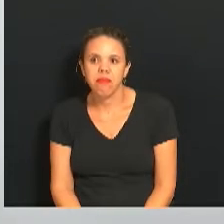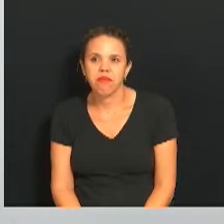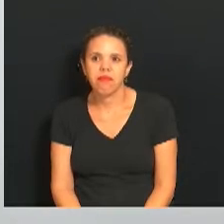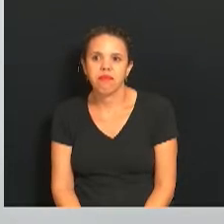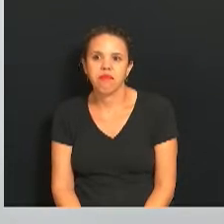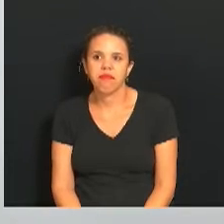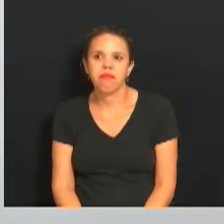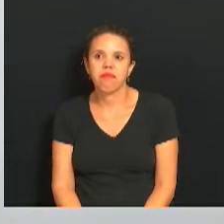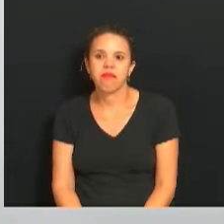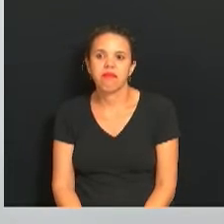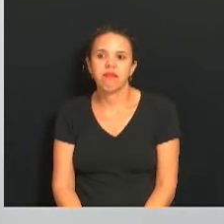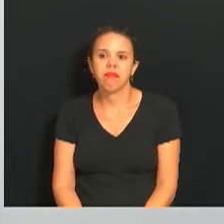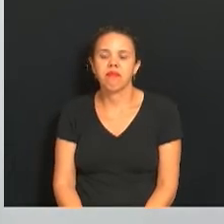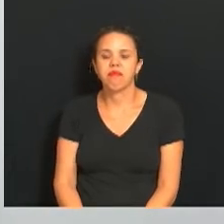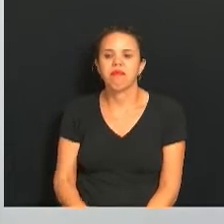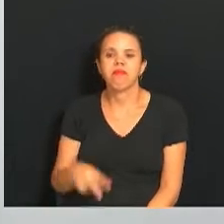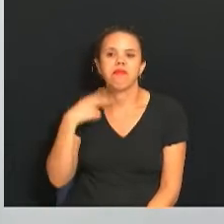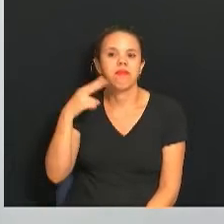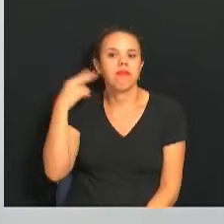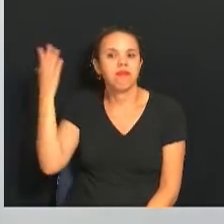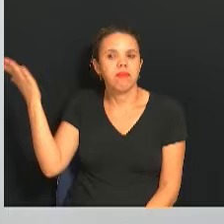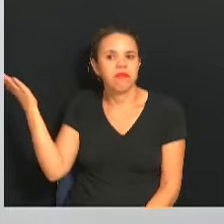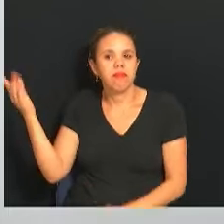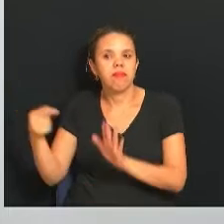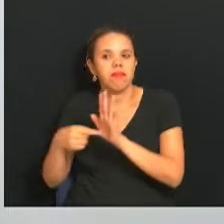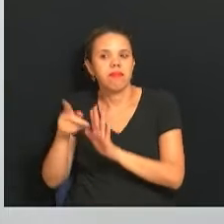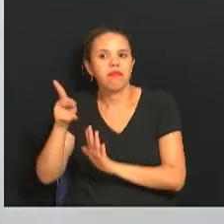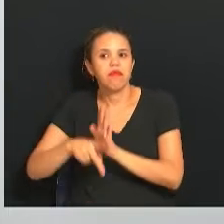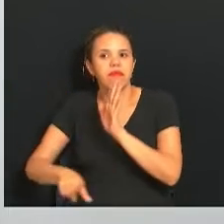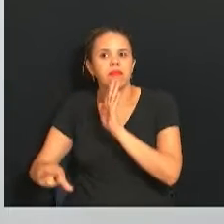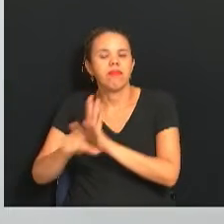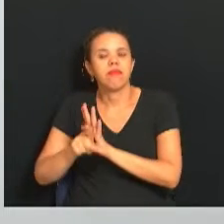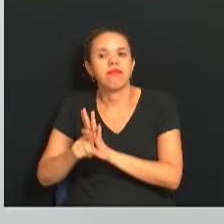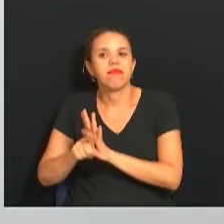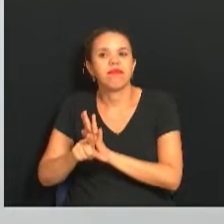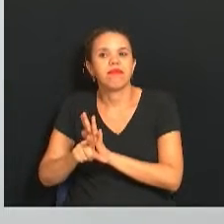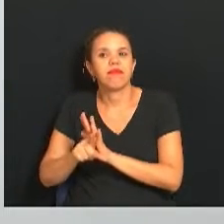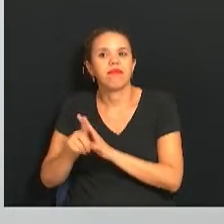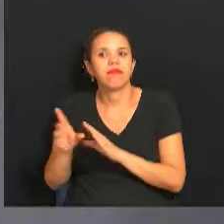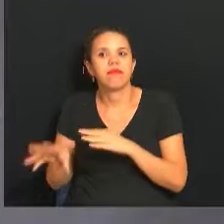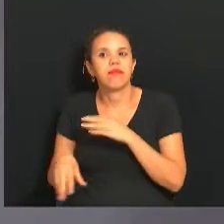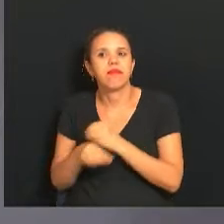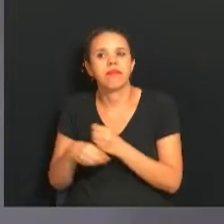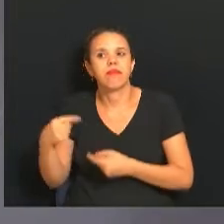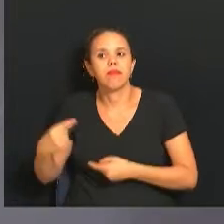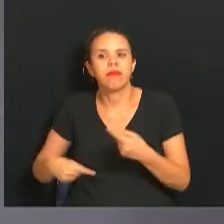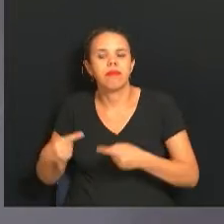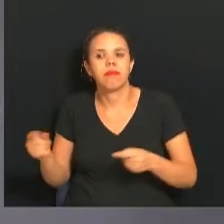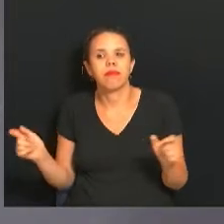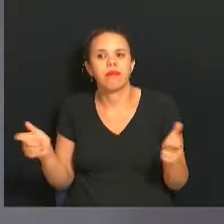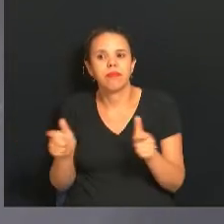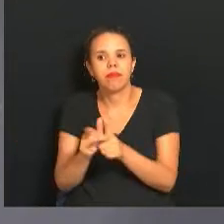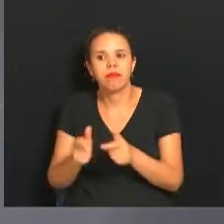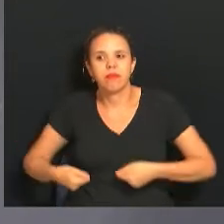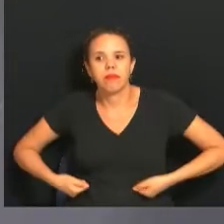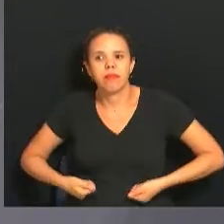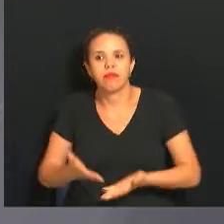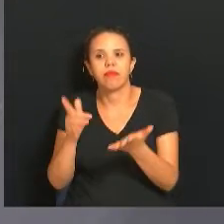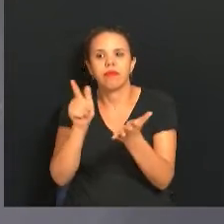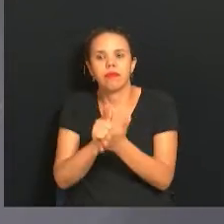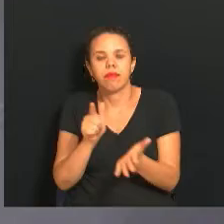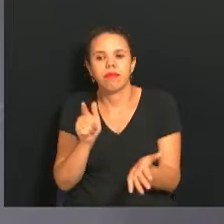O vereador Paulo Gaspar apresentou um projeto de lei que institui a política de redução do uso de papel,